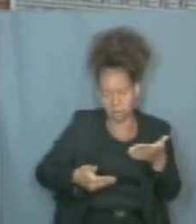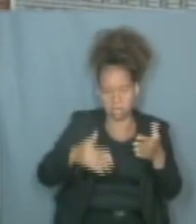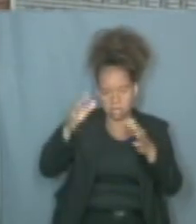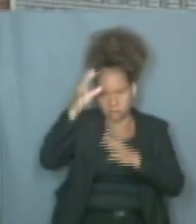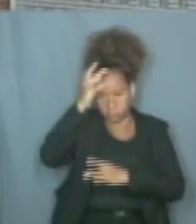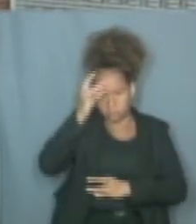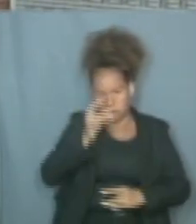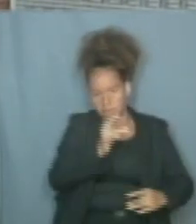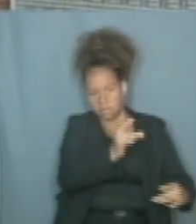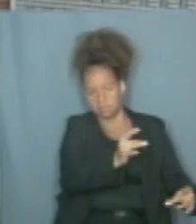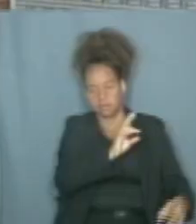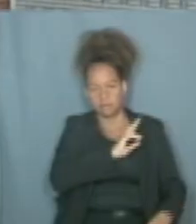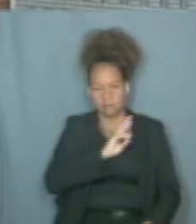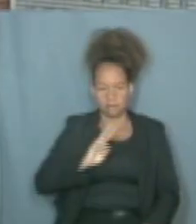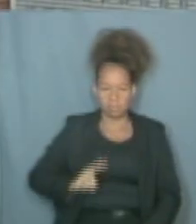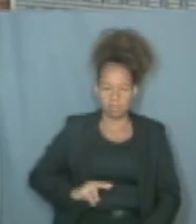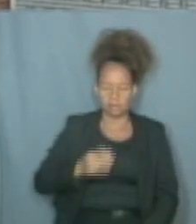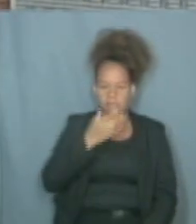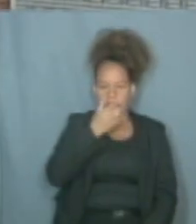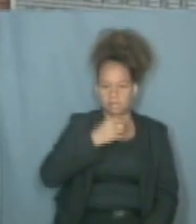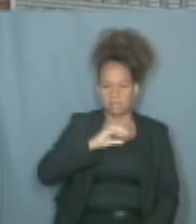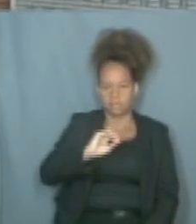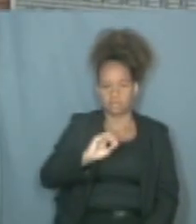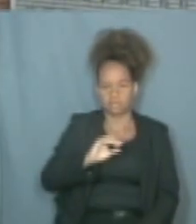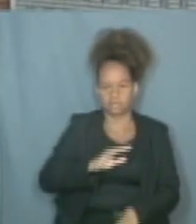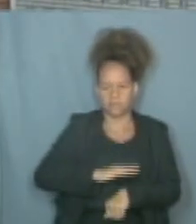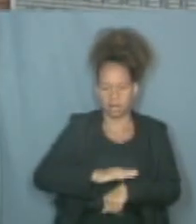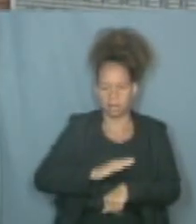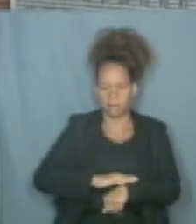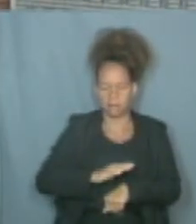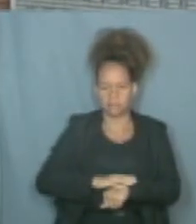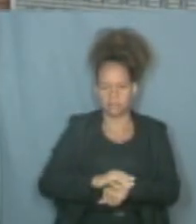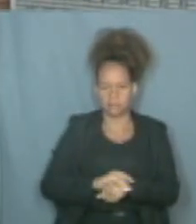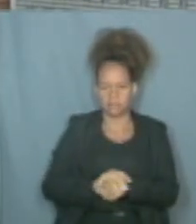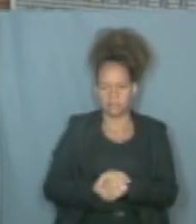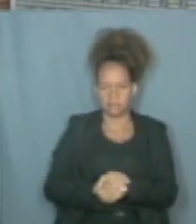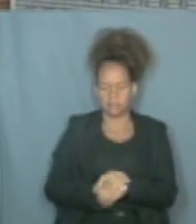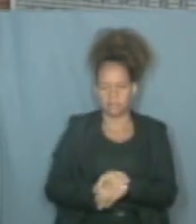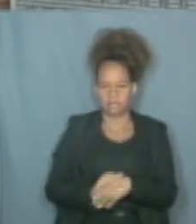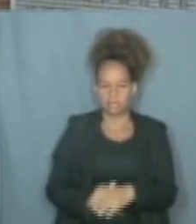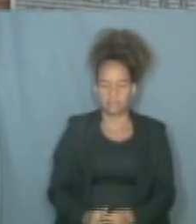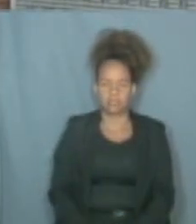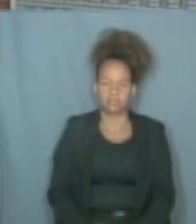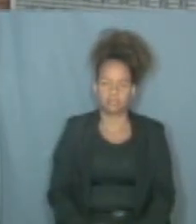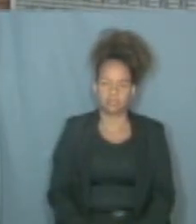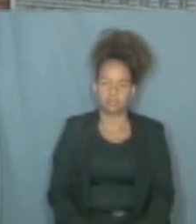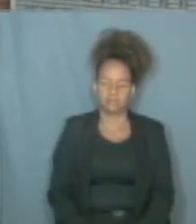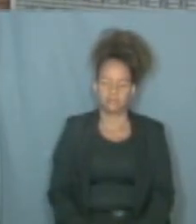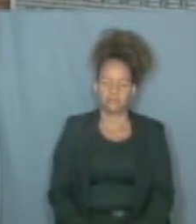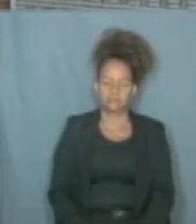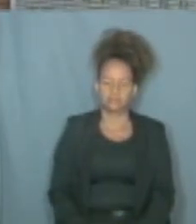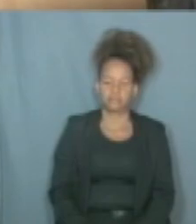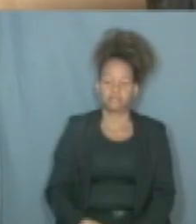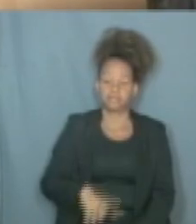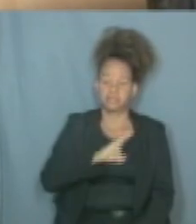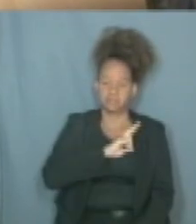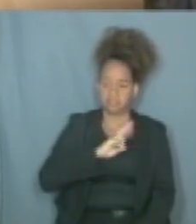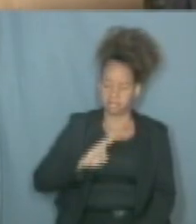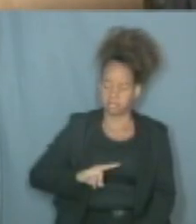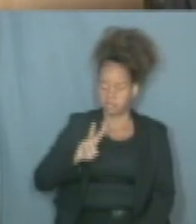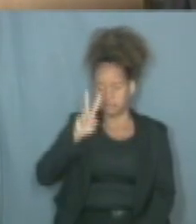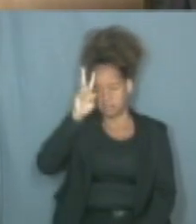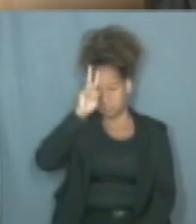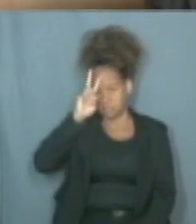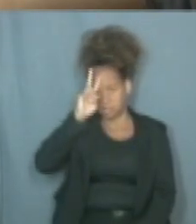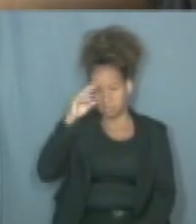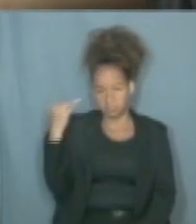a fala para o vereador Osmar. Eu acho que ainda dá tempo. Dá tempo. Vereadora, eu acho que é importante a